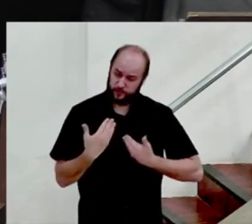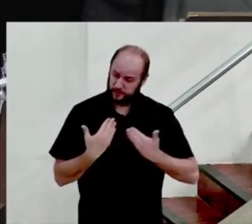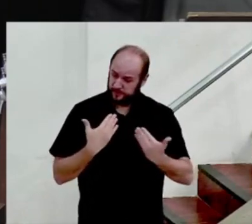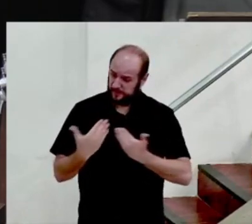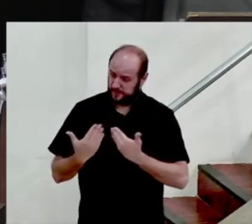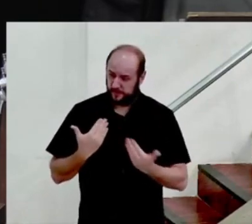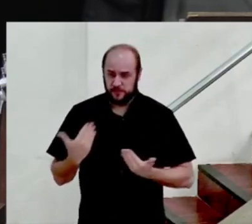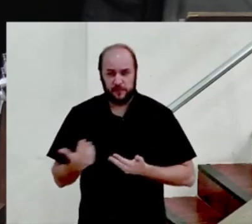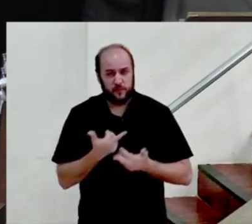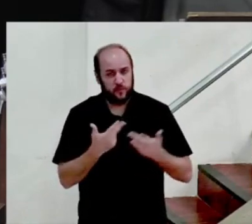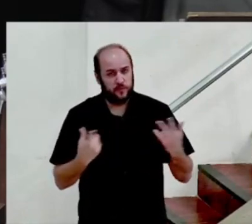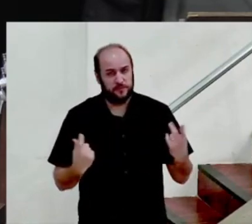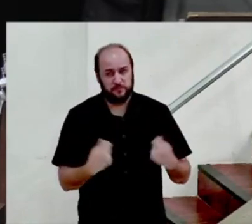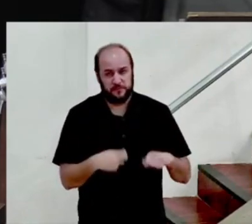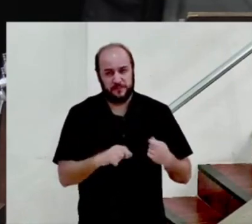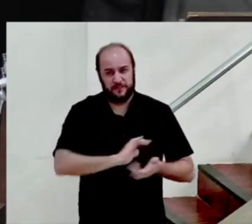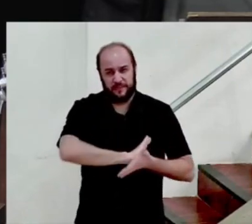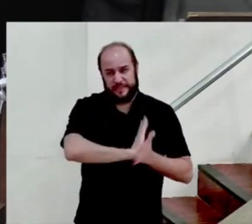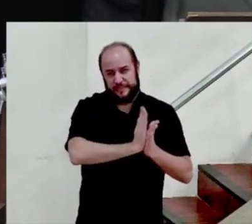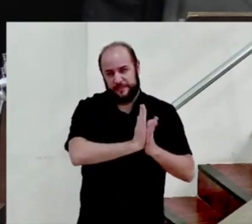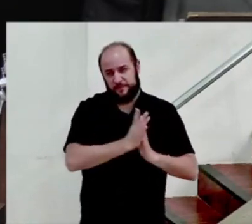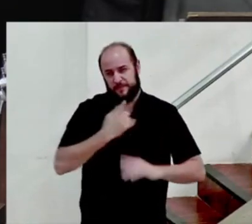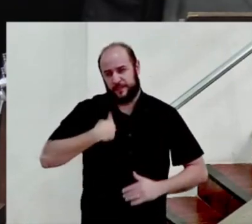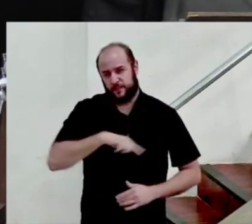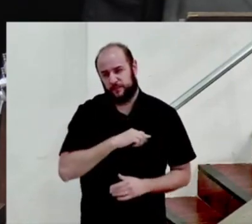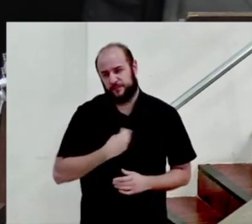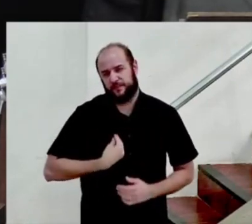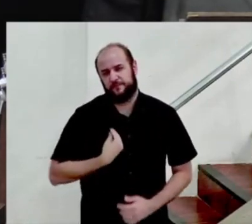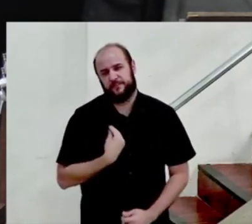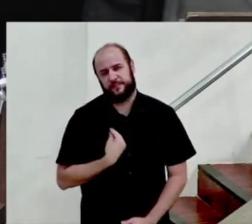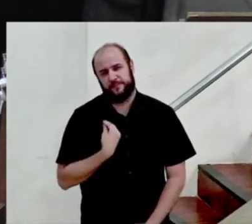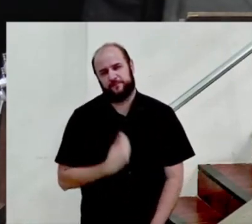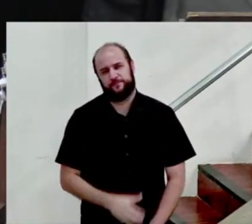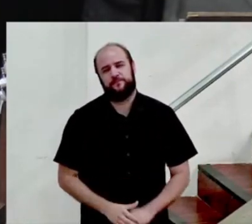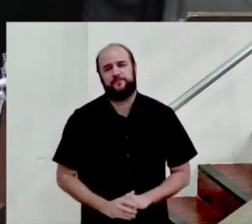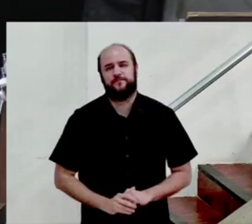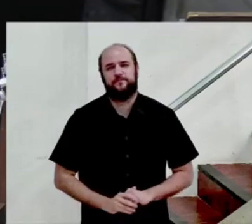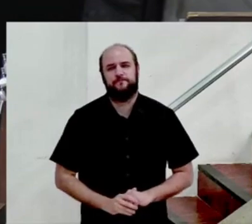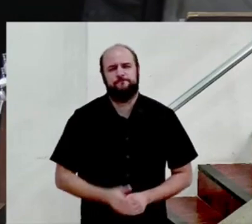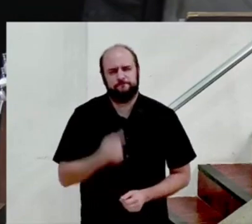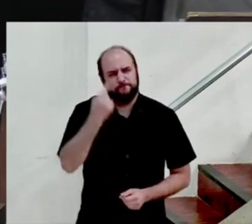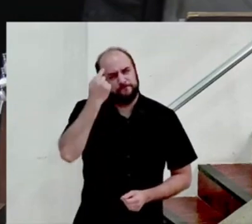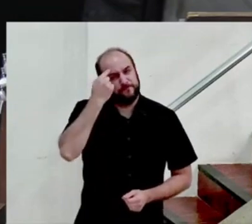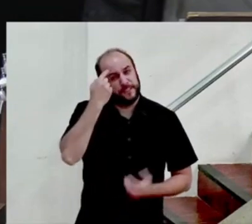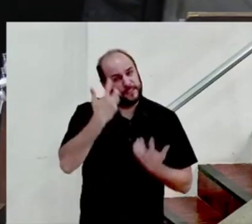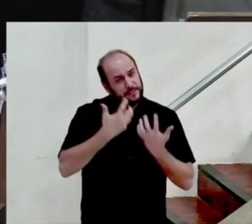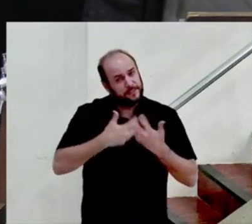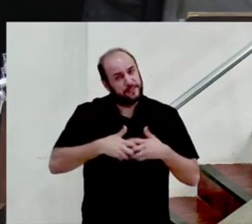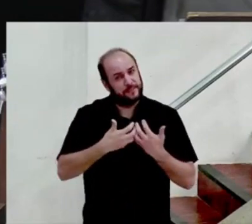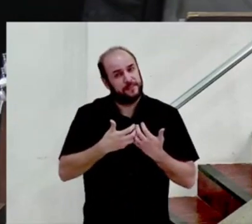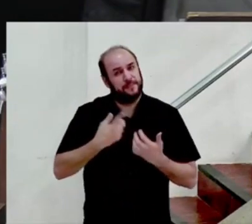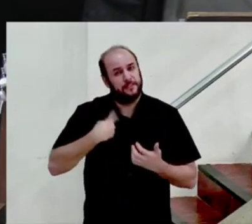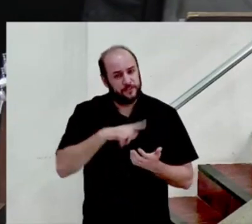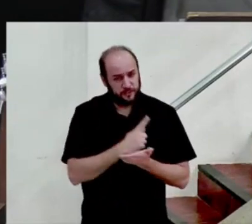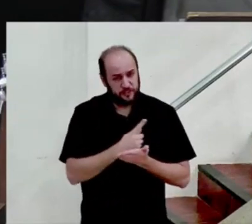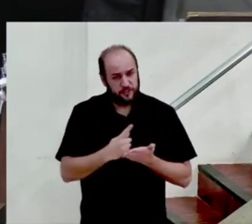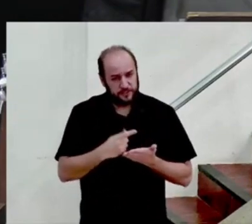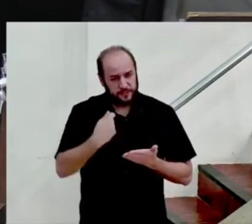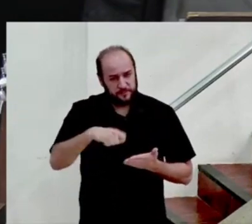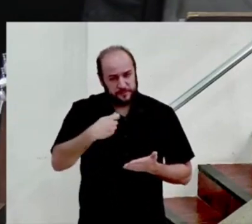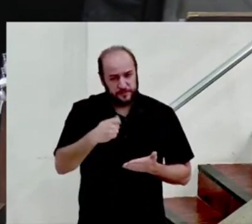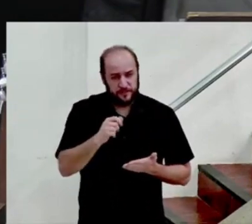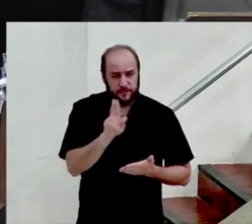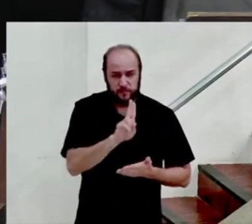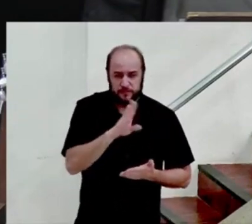estar eliminadas em nossas vidas? Essas são reflexões que um texto como Gênesis 7 traz para